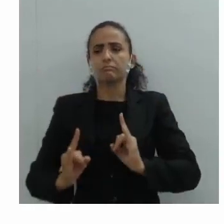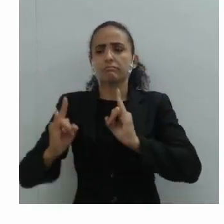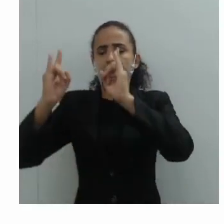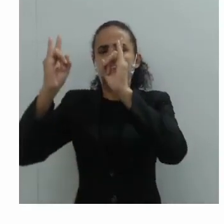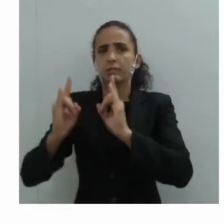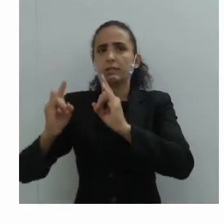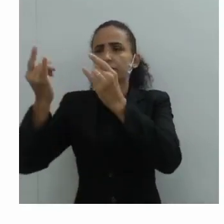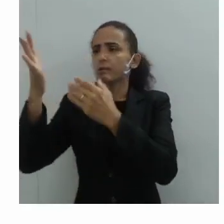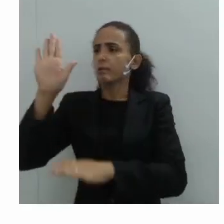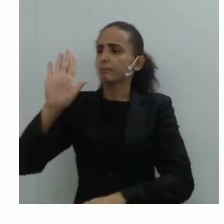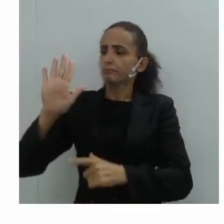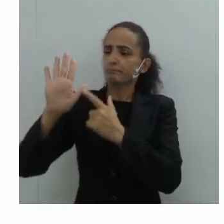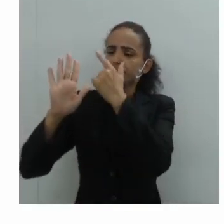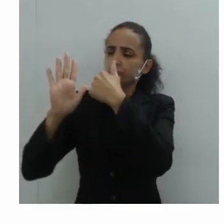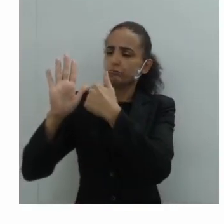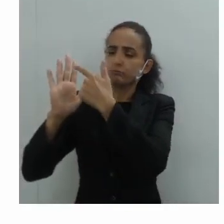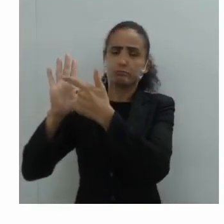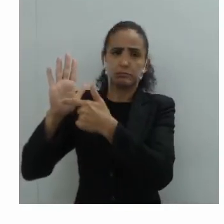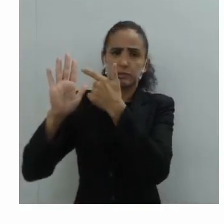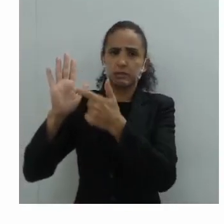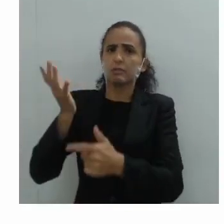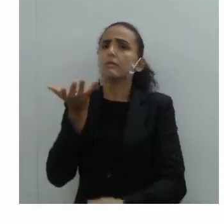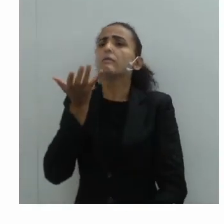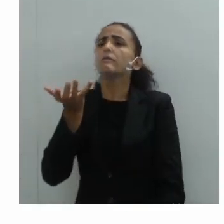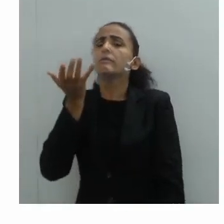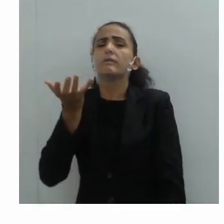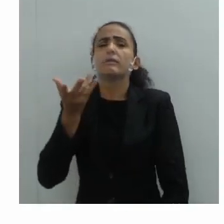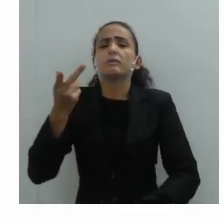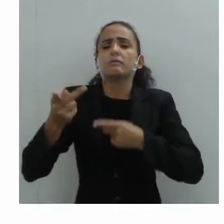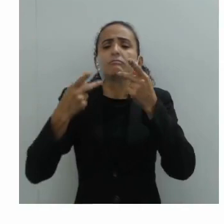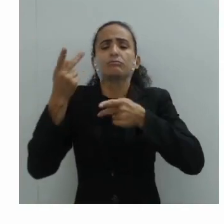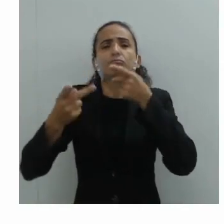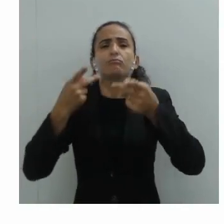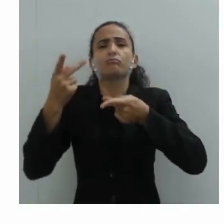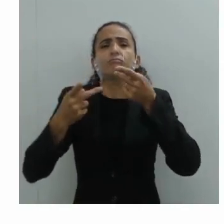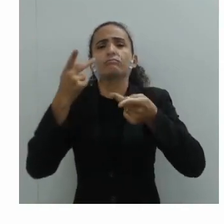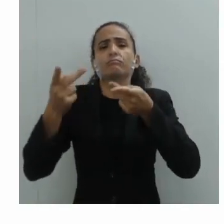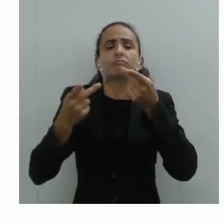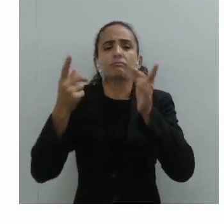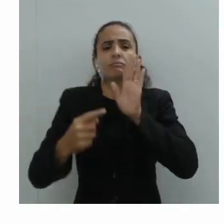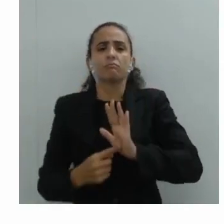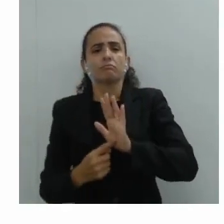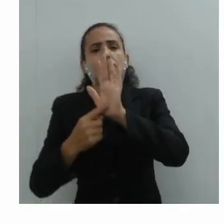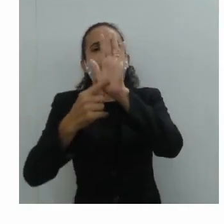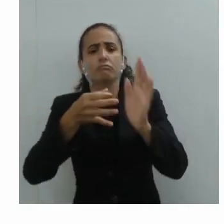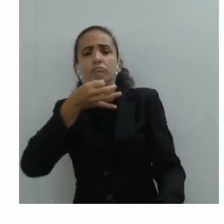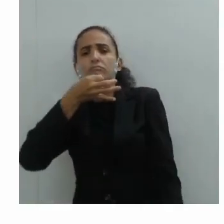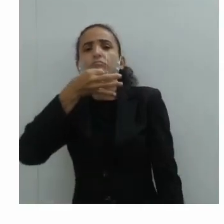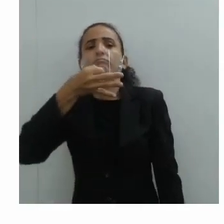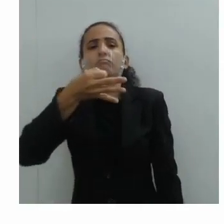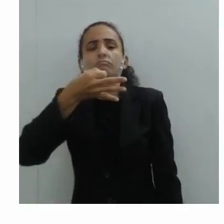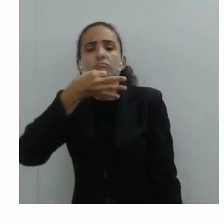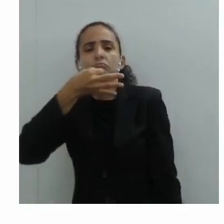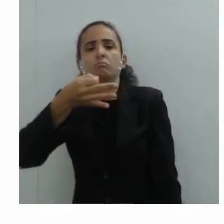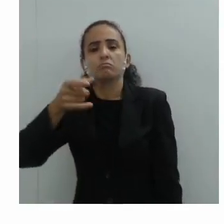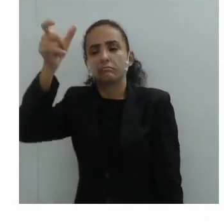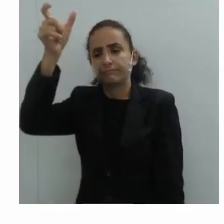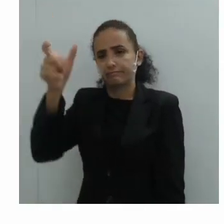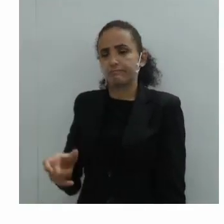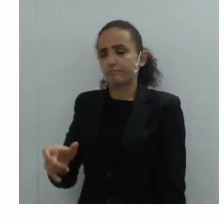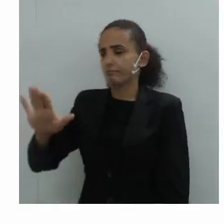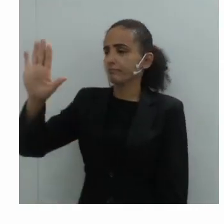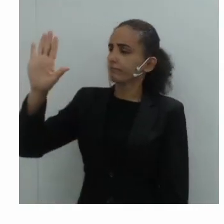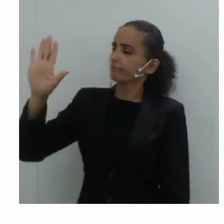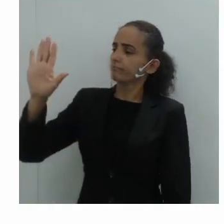mão de um cidadão. Ele quer falar, ele quer se expor, ele quer opinar, o